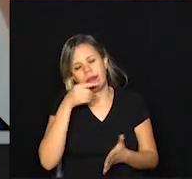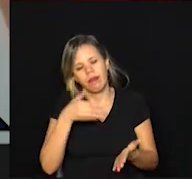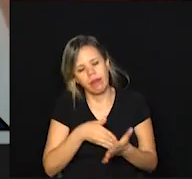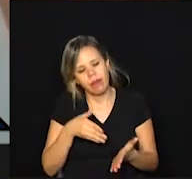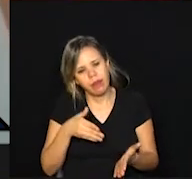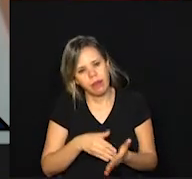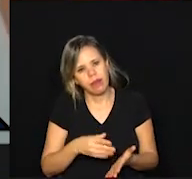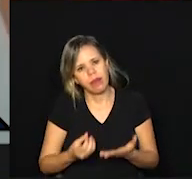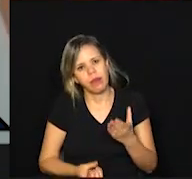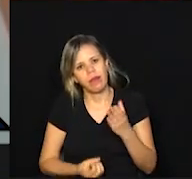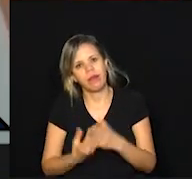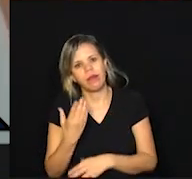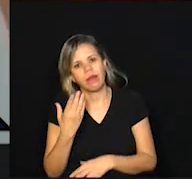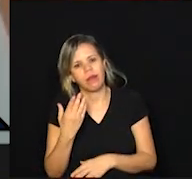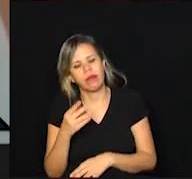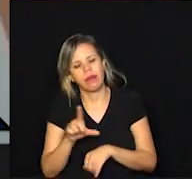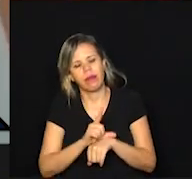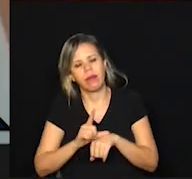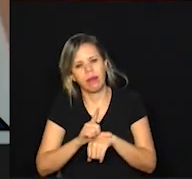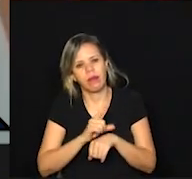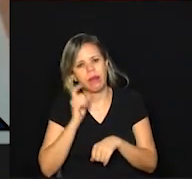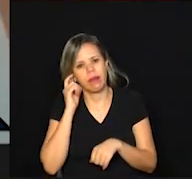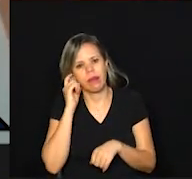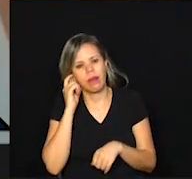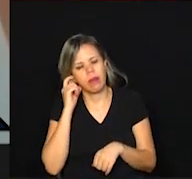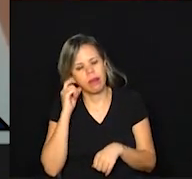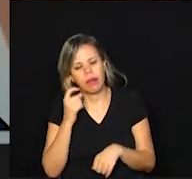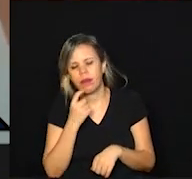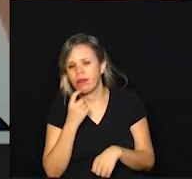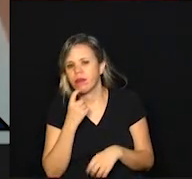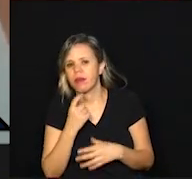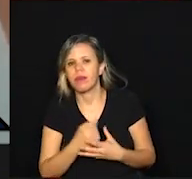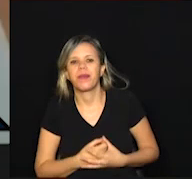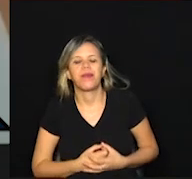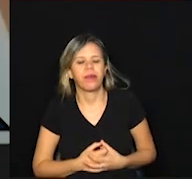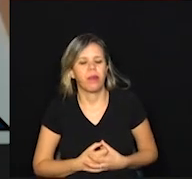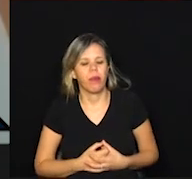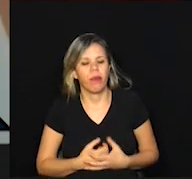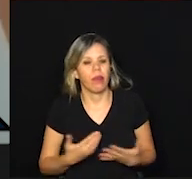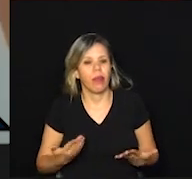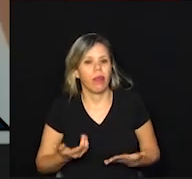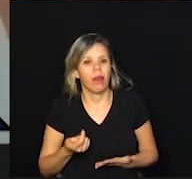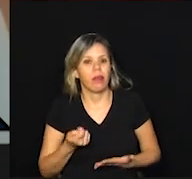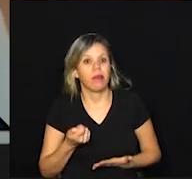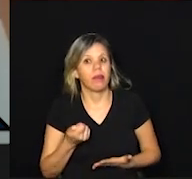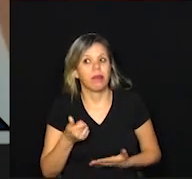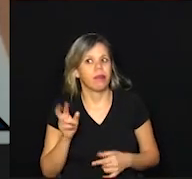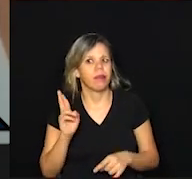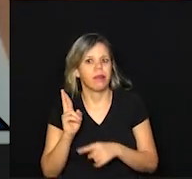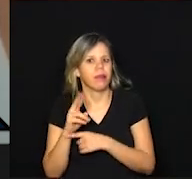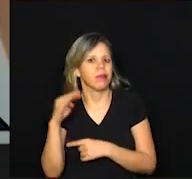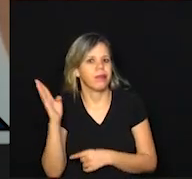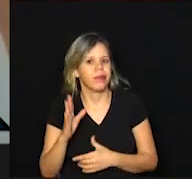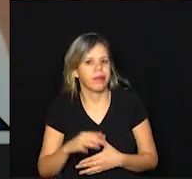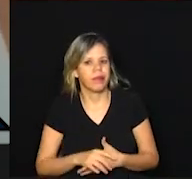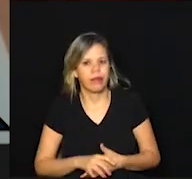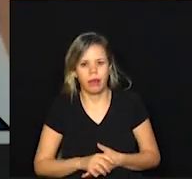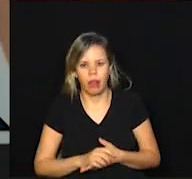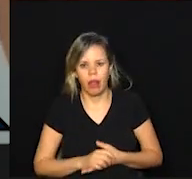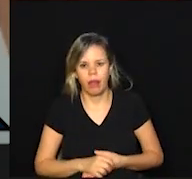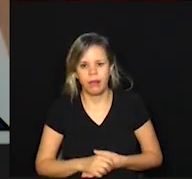Nós criamos uma legislação na cidade de Campinas que hoje é quase que uma referência Nacional